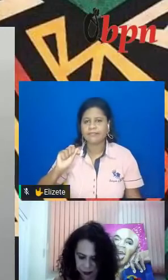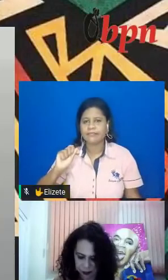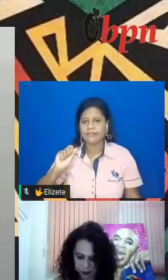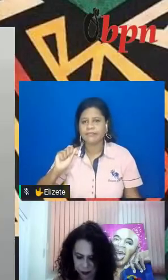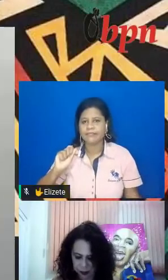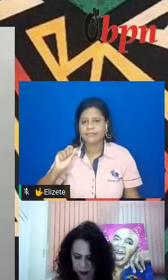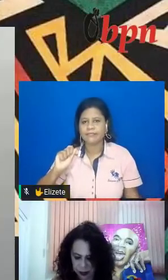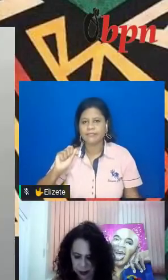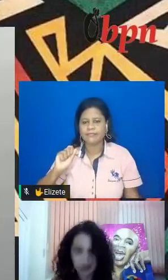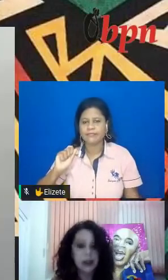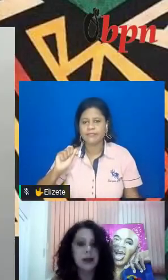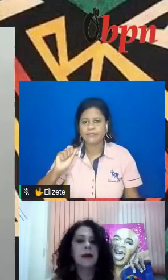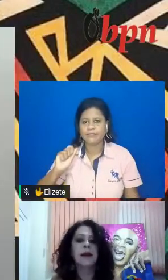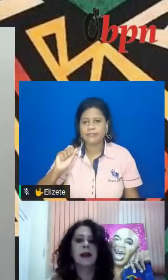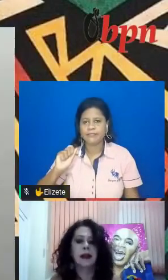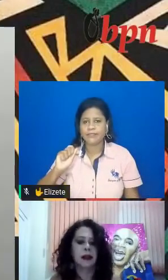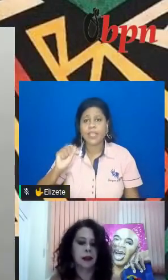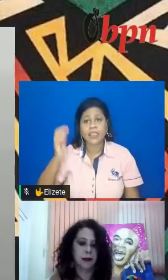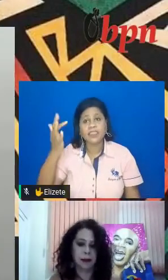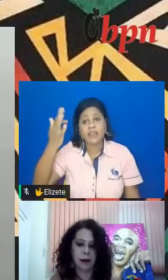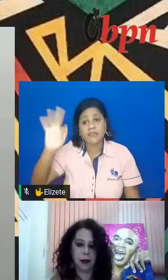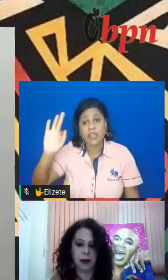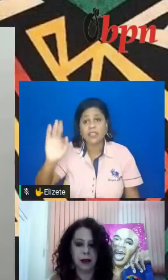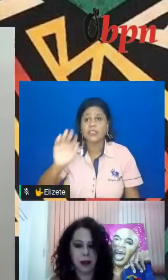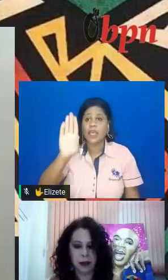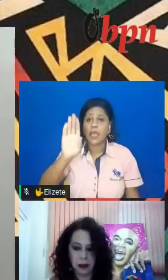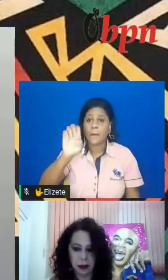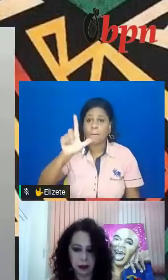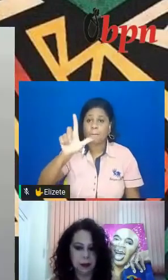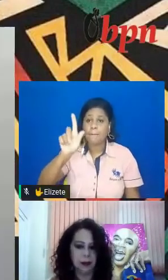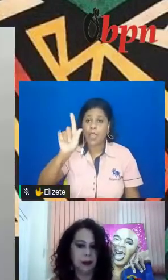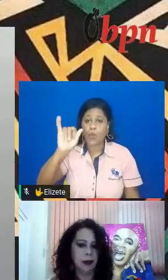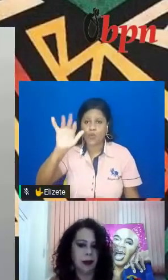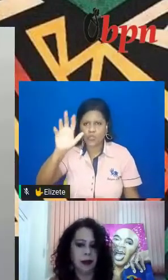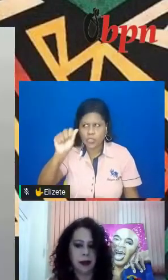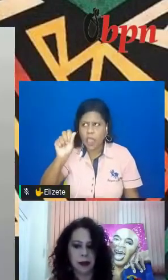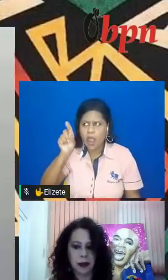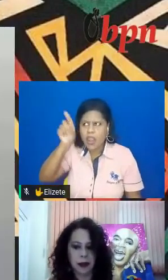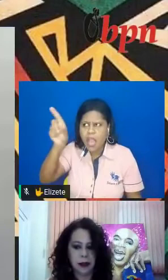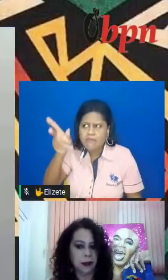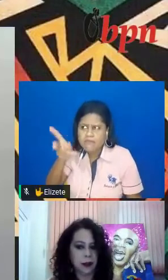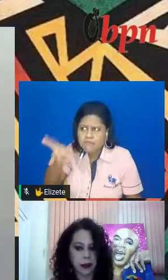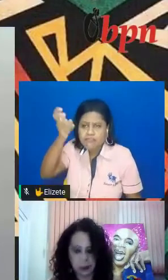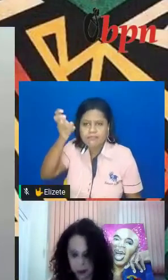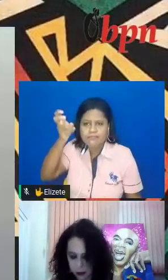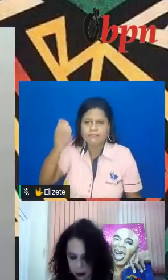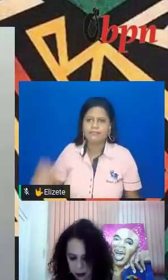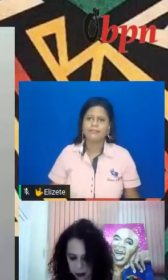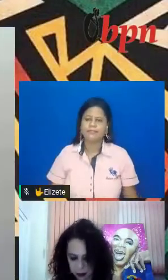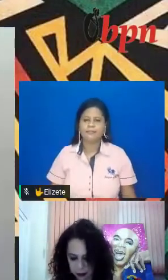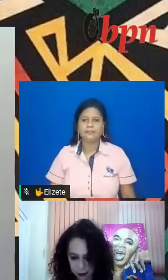pelo menos na França e na Bélgica, eu pude muito bem observar isso.